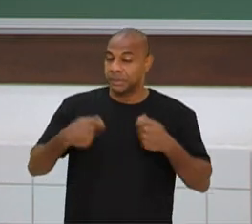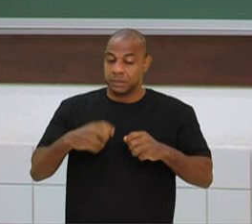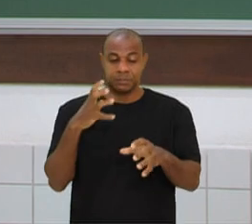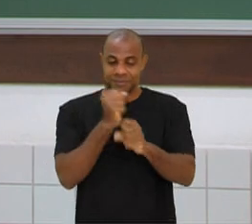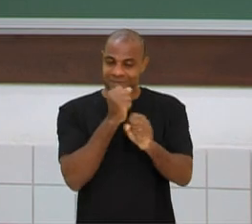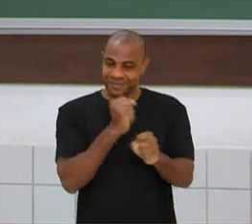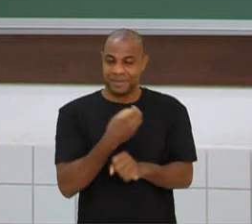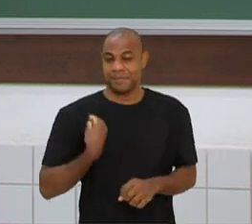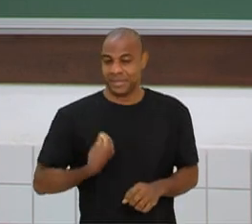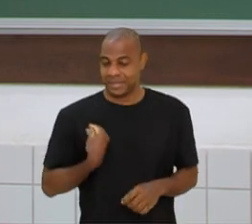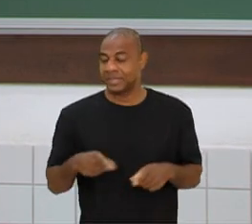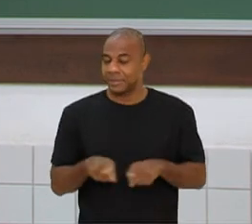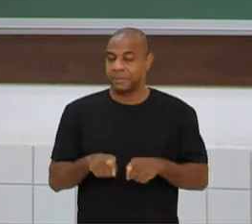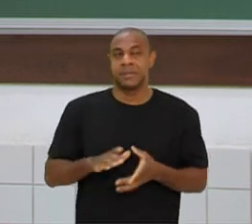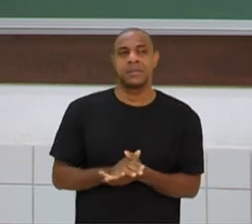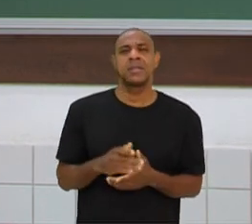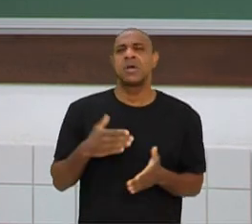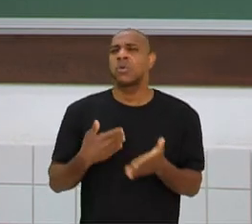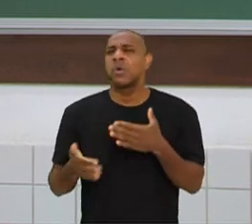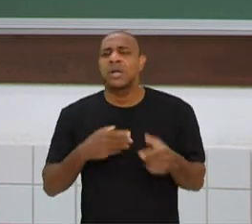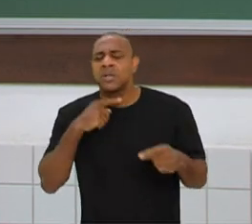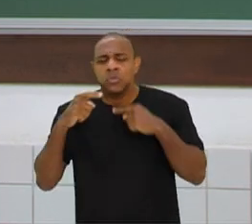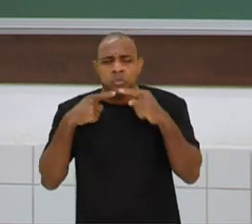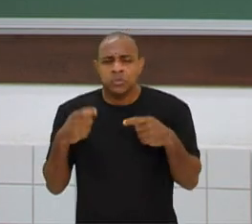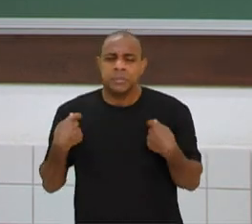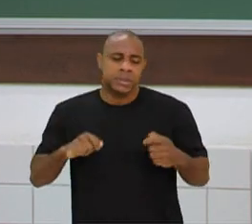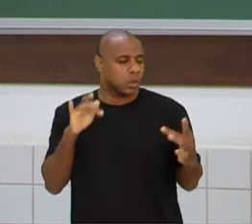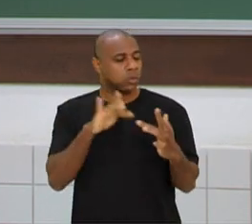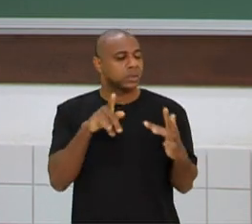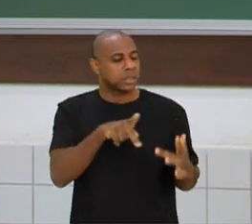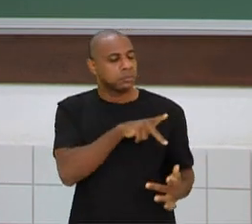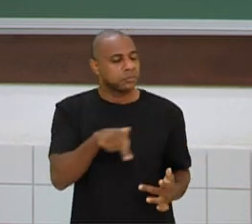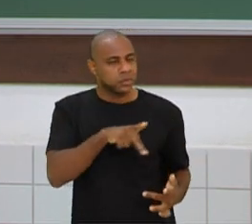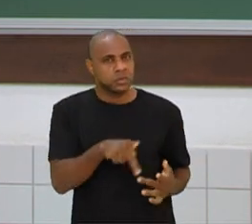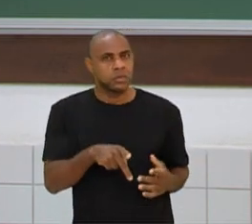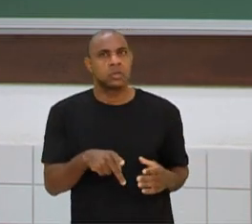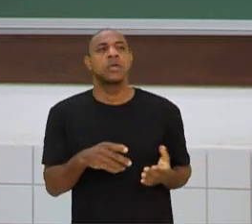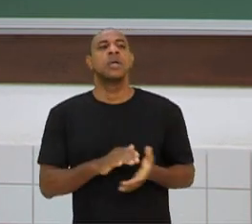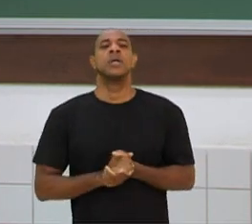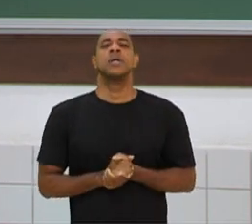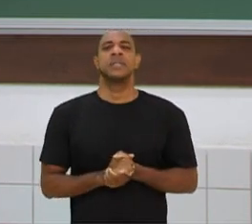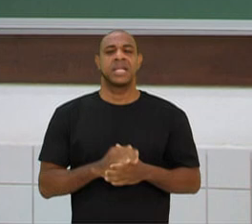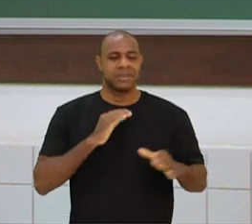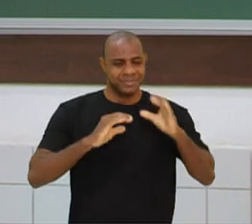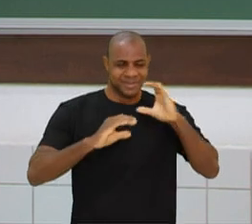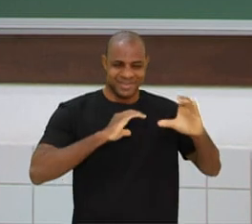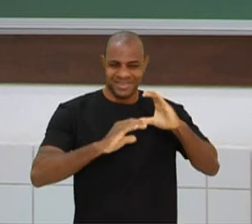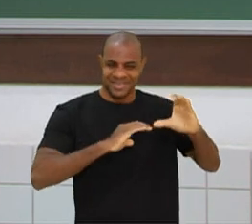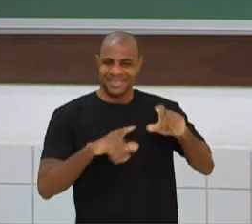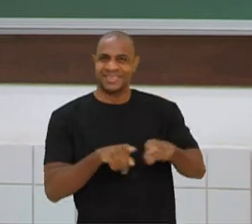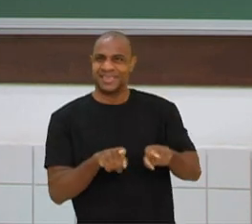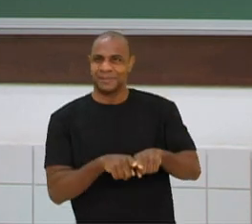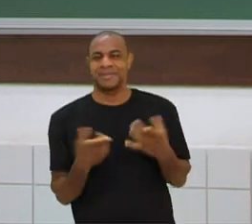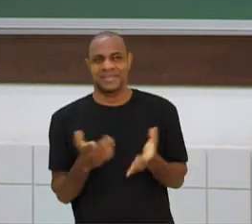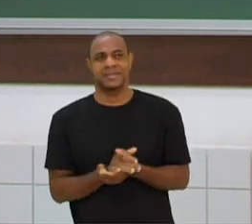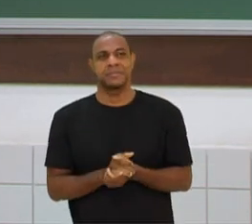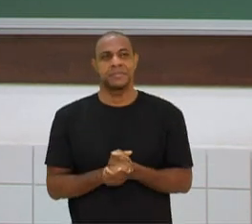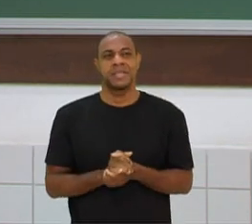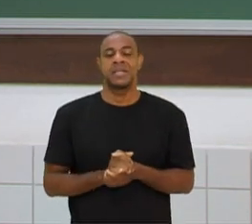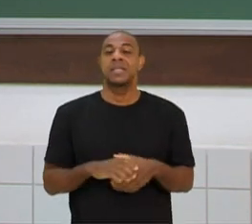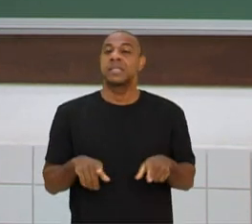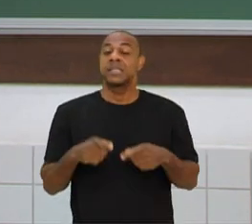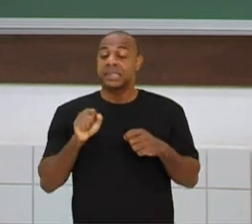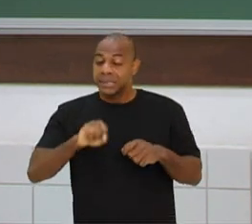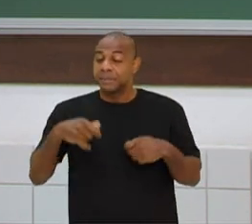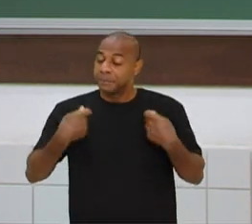de vocês. Na dúvida, entre em contato com o seu professor através do mural, para que você possa esclarecer essas dúvidas. E caso